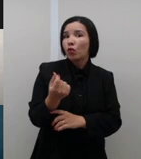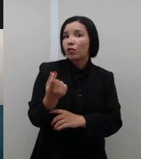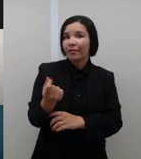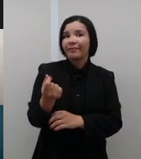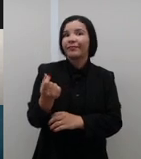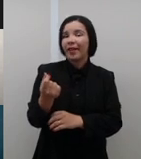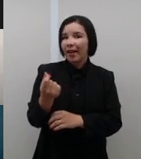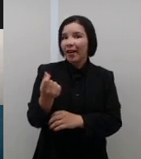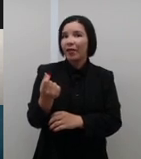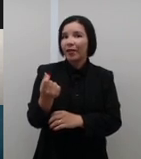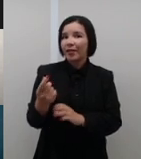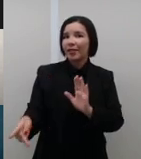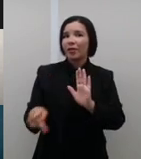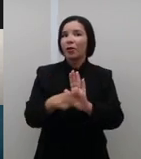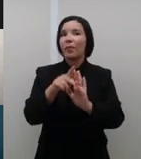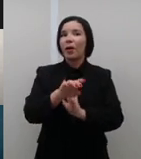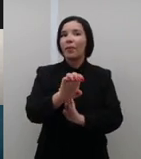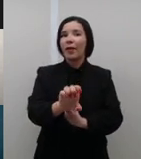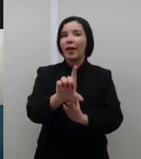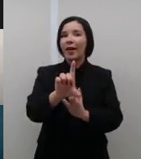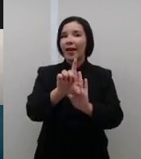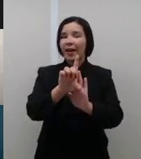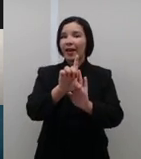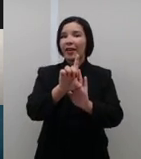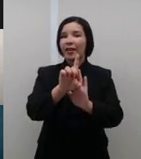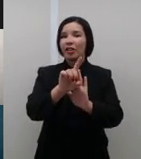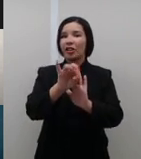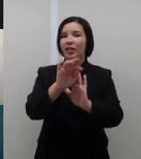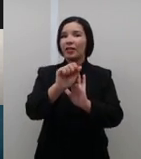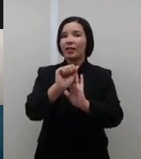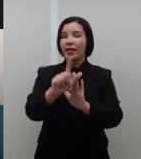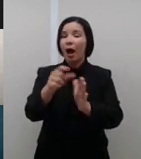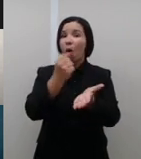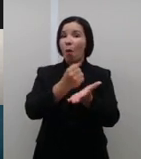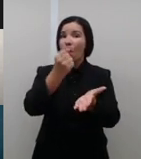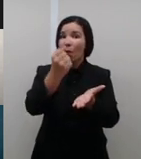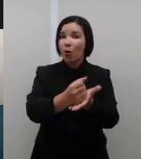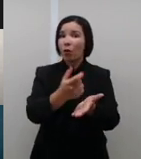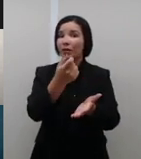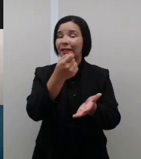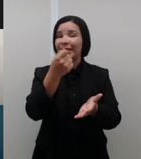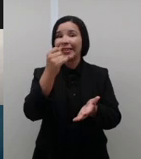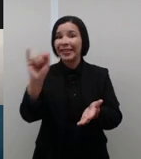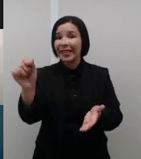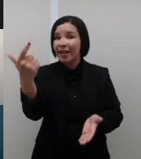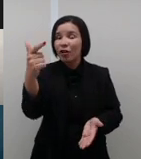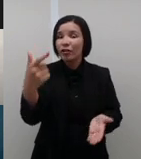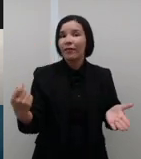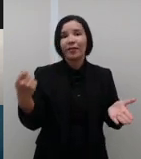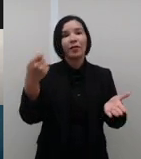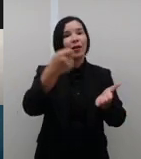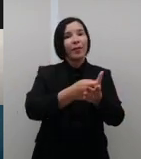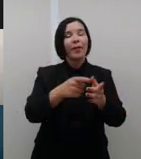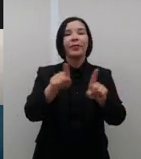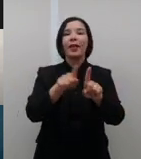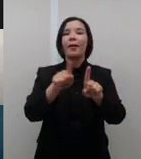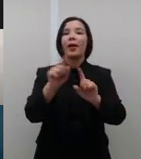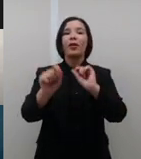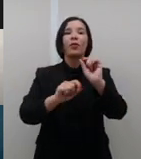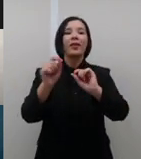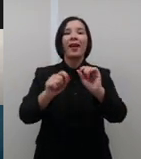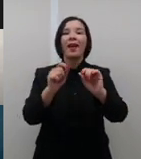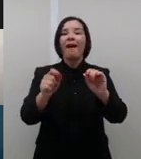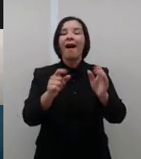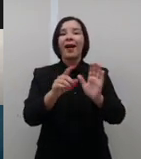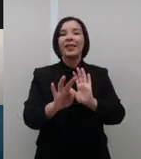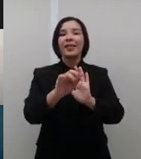próprio edital de licitação trazia a título de multas por eventual não pagamento e também as taxas de atualização da dívida e os